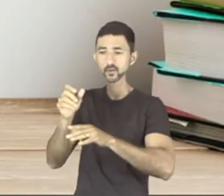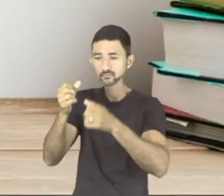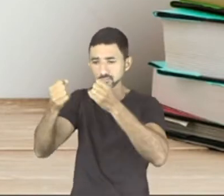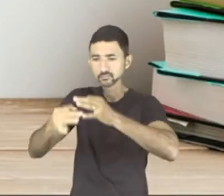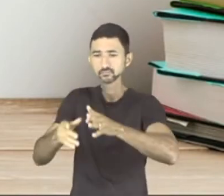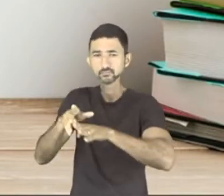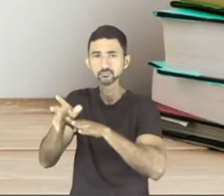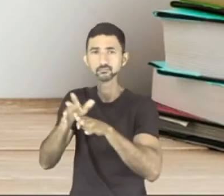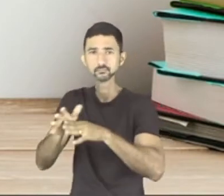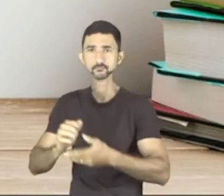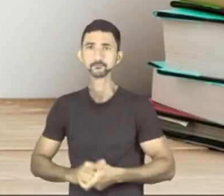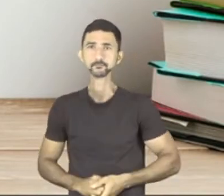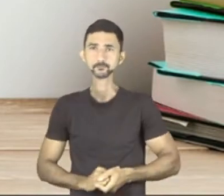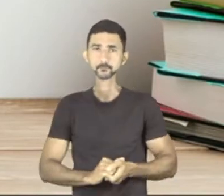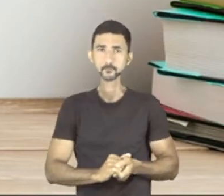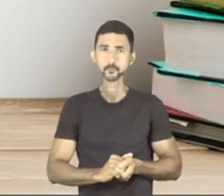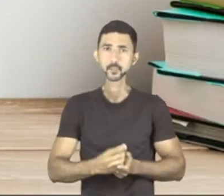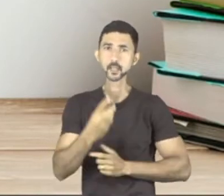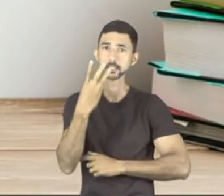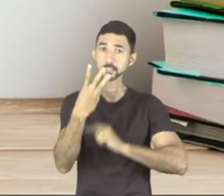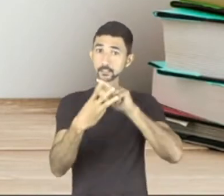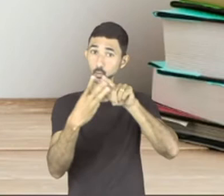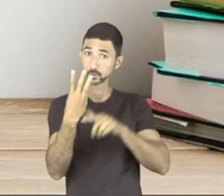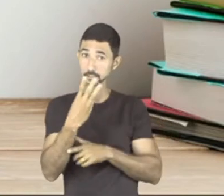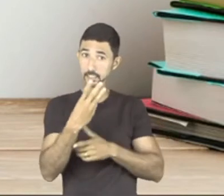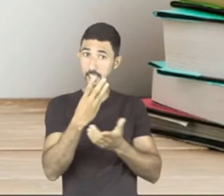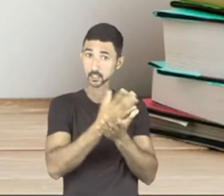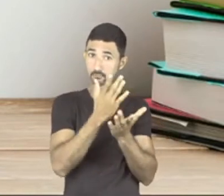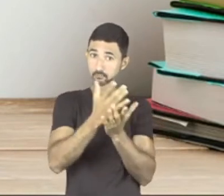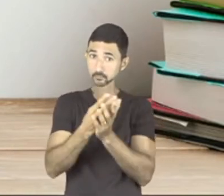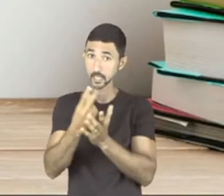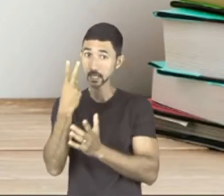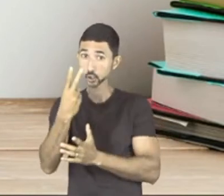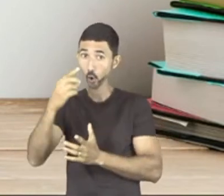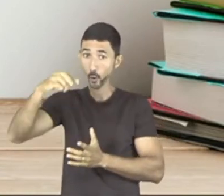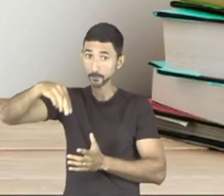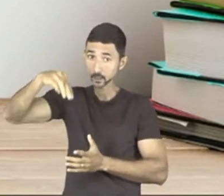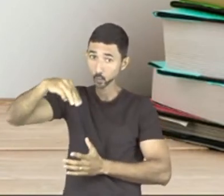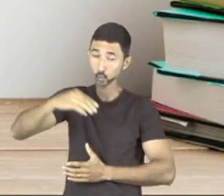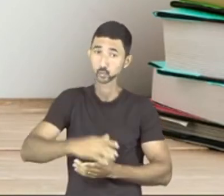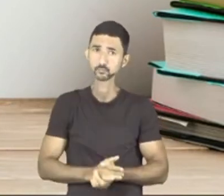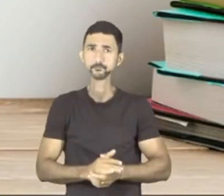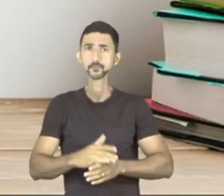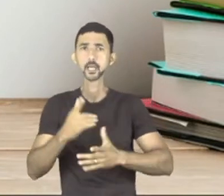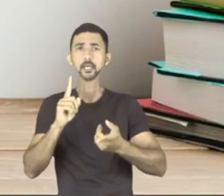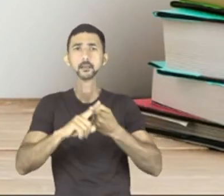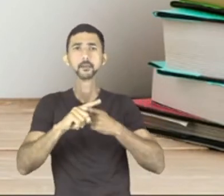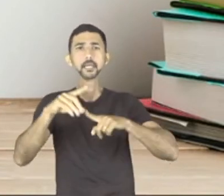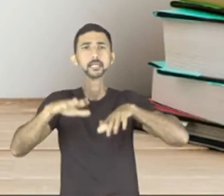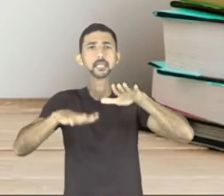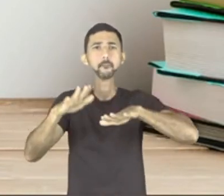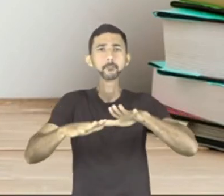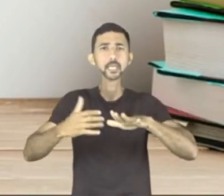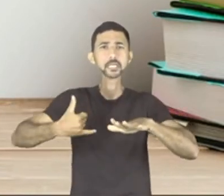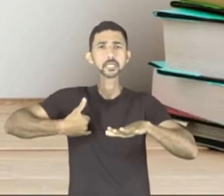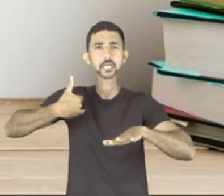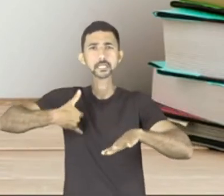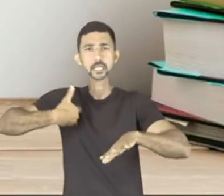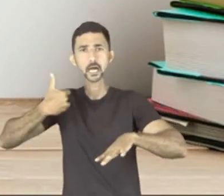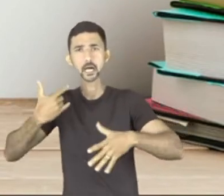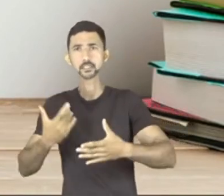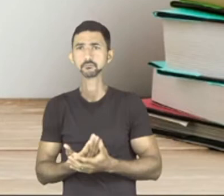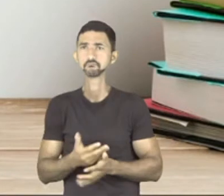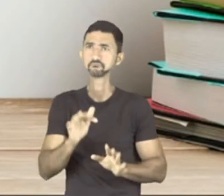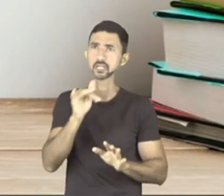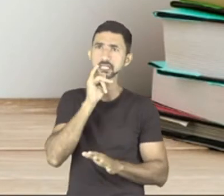lutador. Certo? Então são 3 rounds de 2 minutos. E aí depende também da idade dos